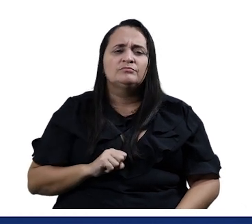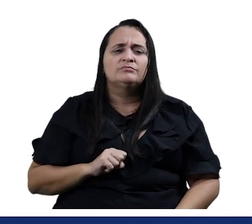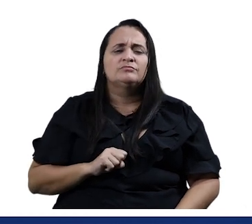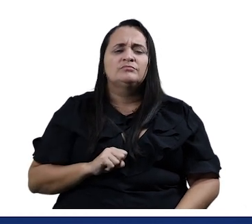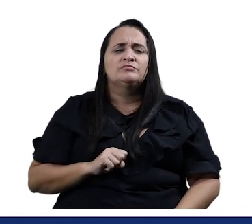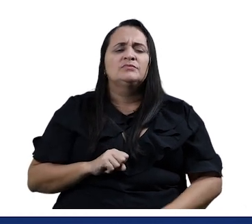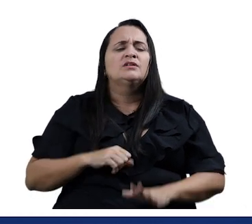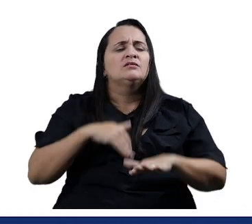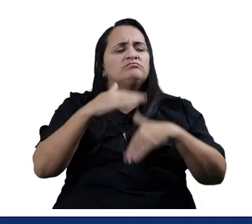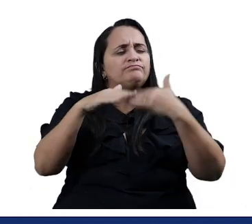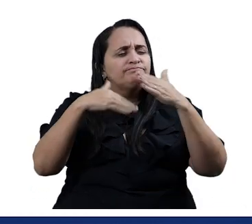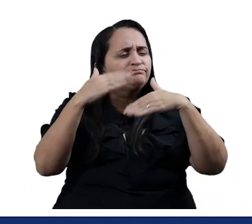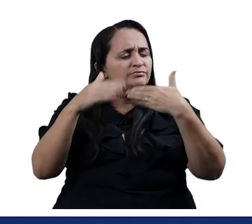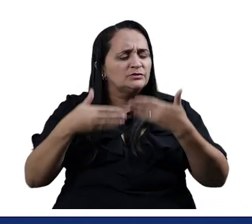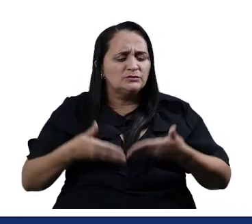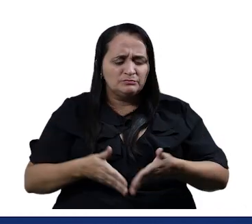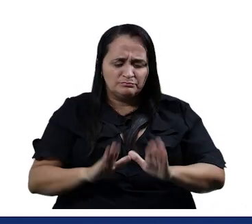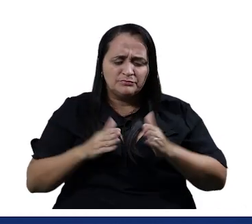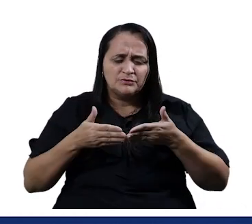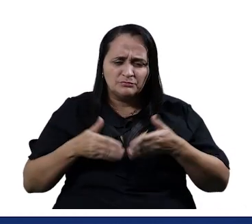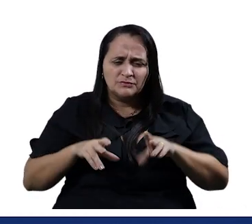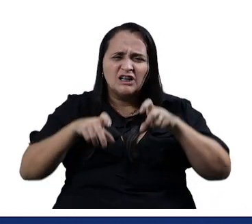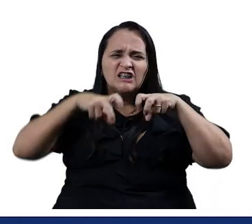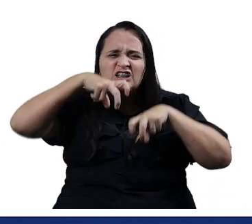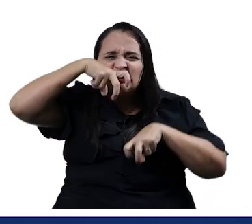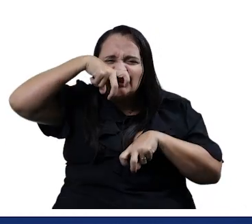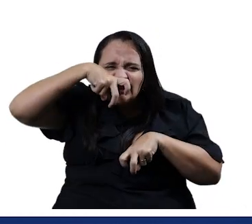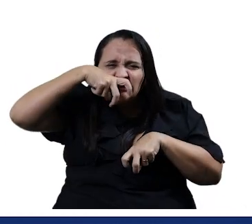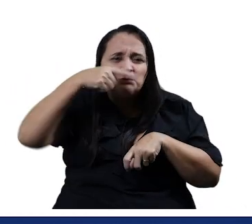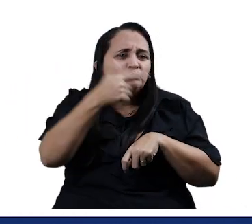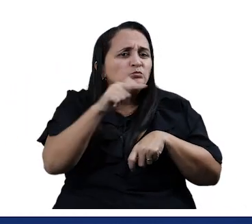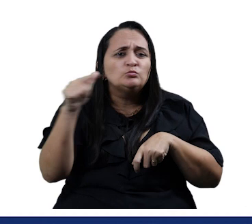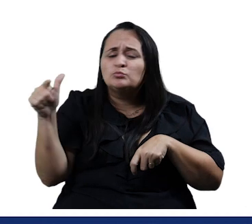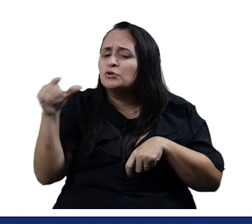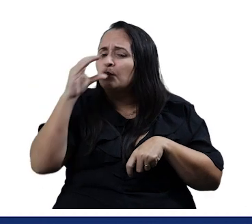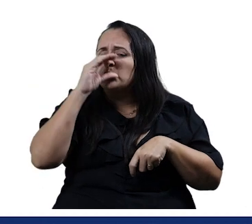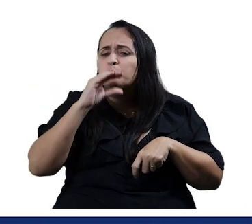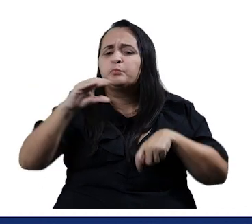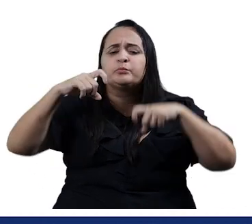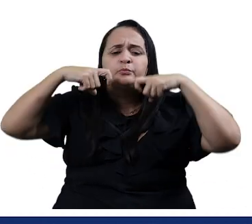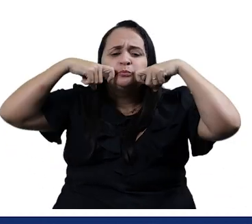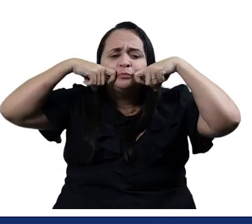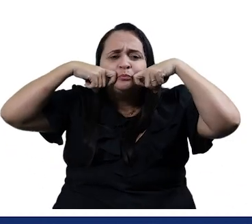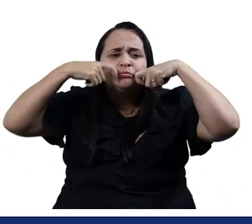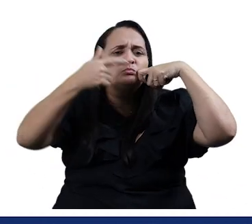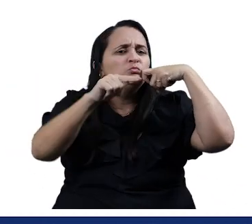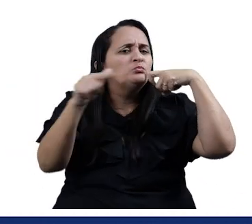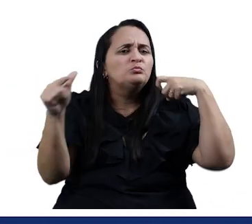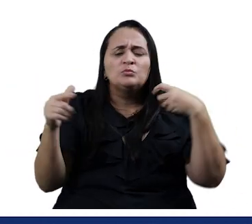texto. Cada vez mais elefantes nascem sem presas no Parque Nacional da